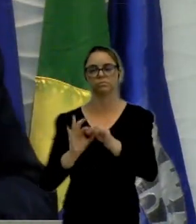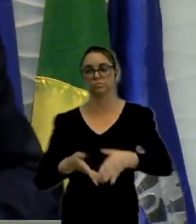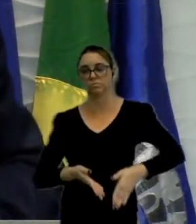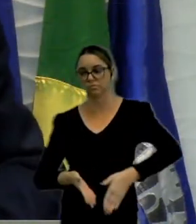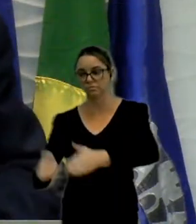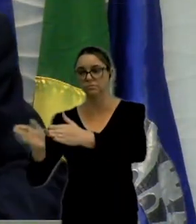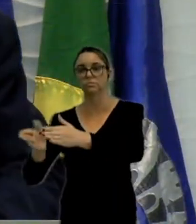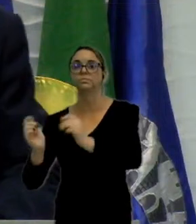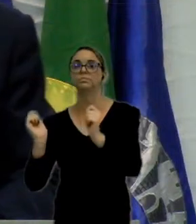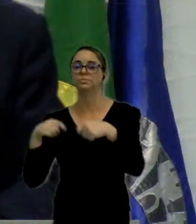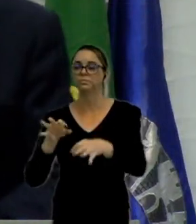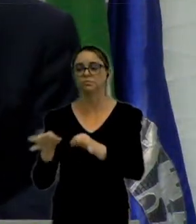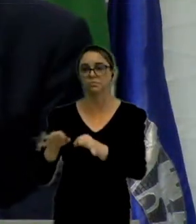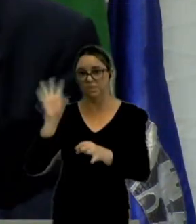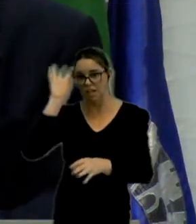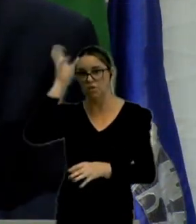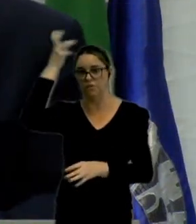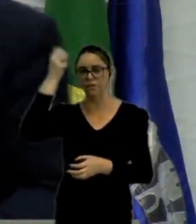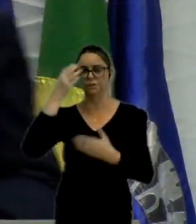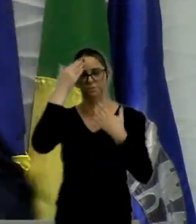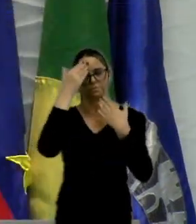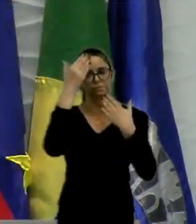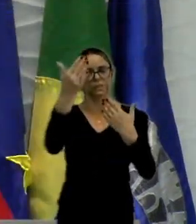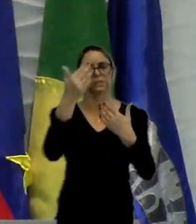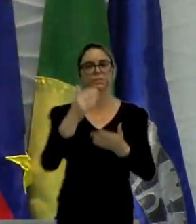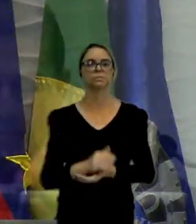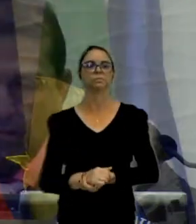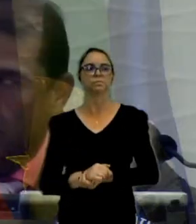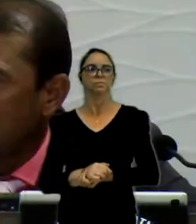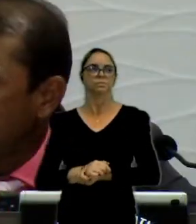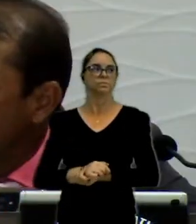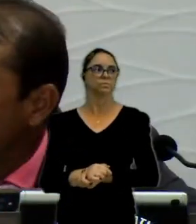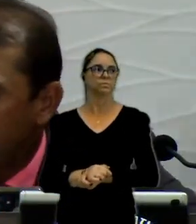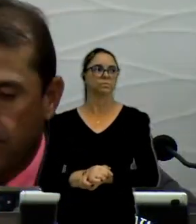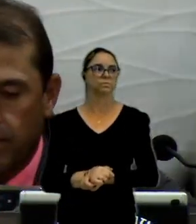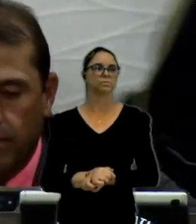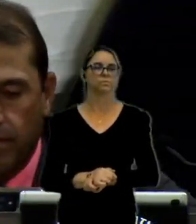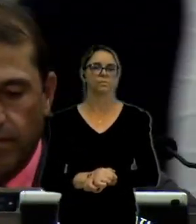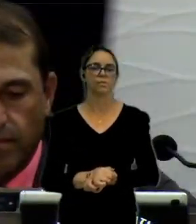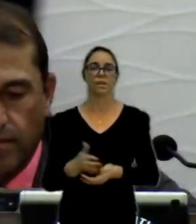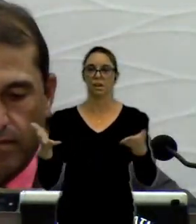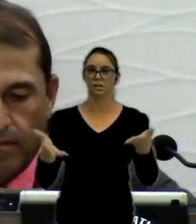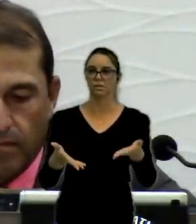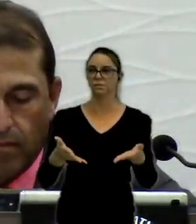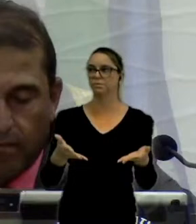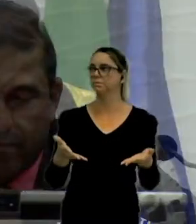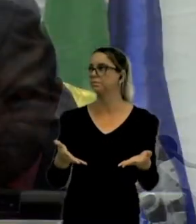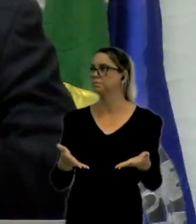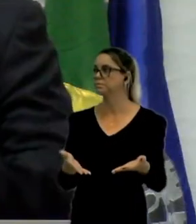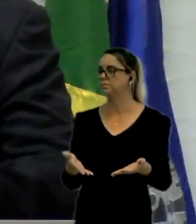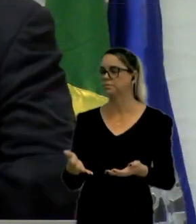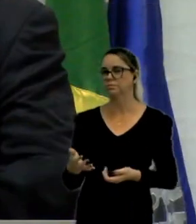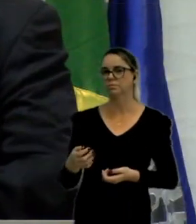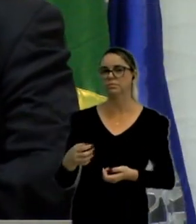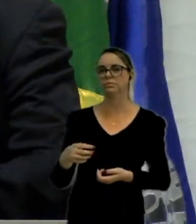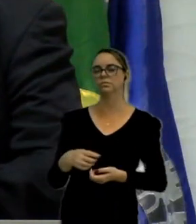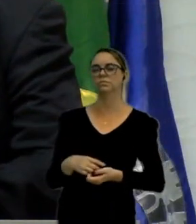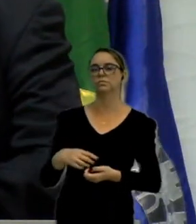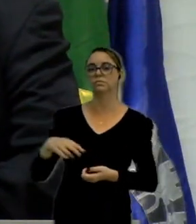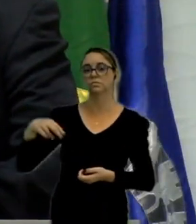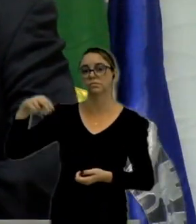Una à Vila do Espírito Santo. Muito obrigado. Continue a discussão. Discutir o vereador Nilton da Rádio. Bom dia, senhor